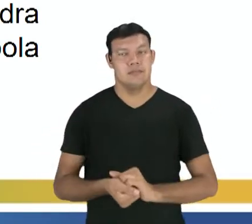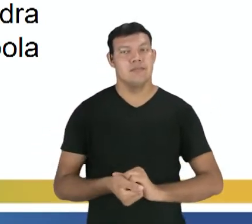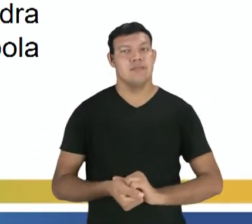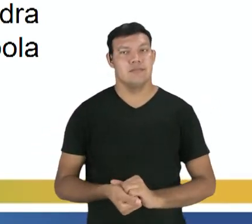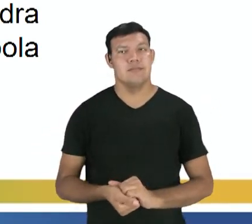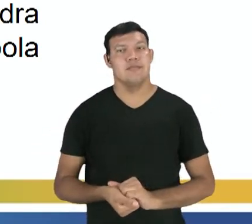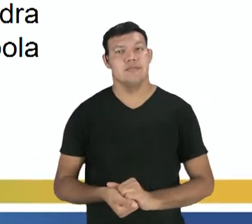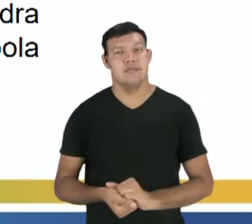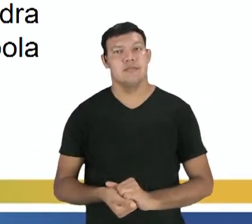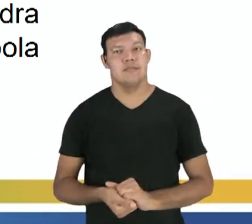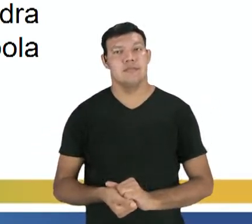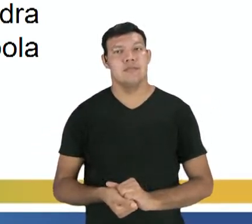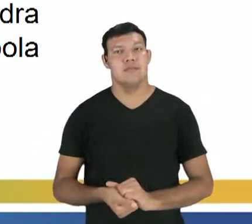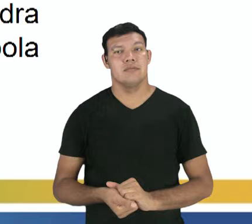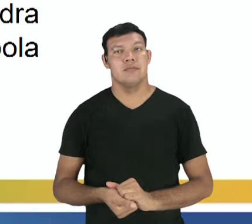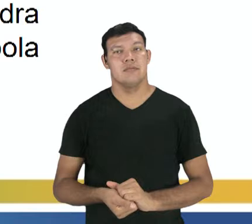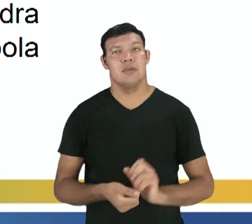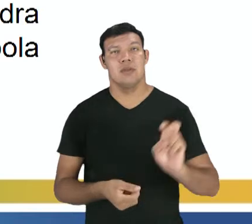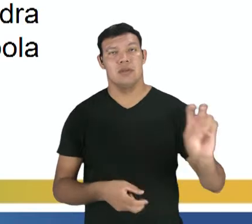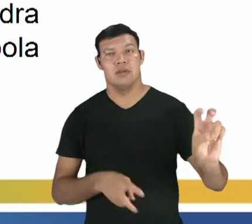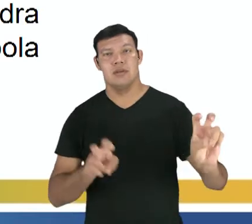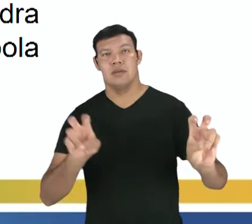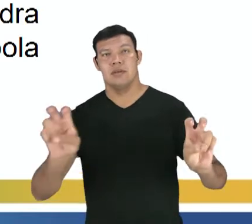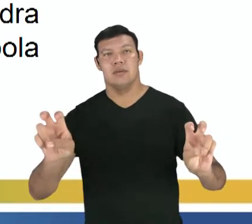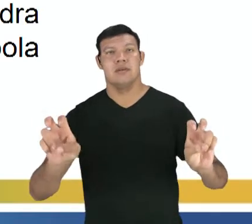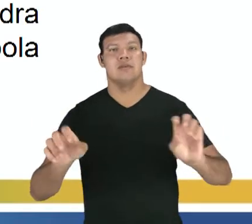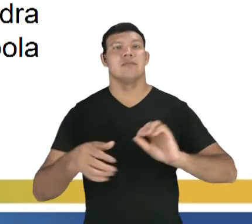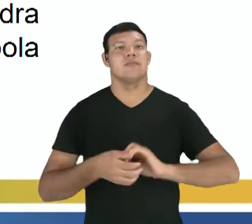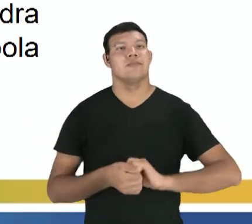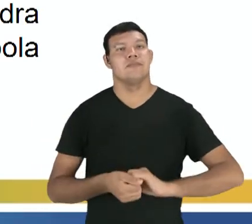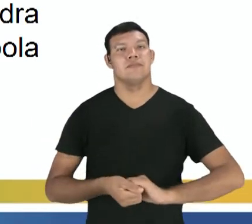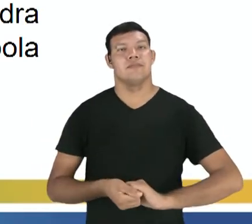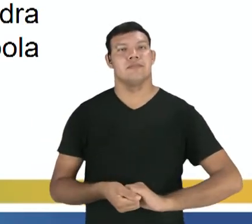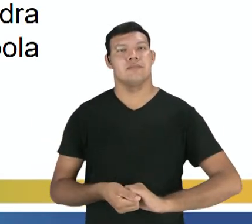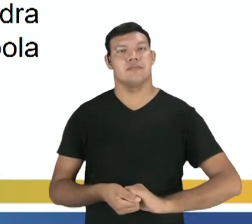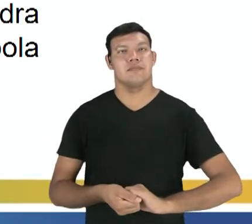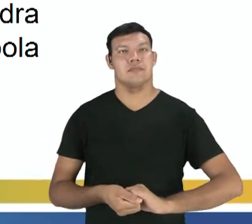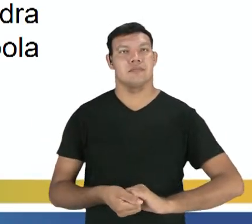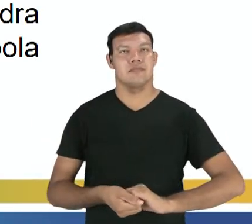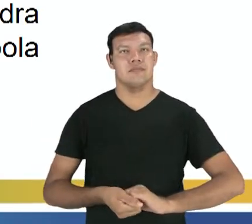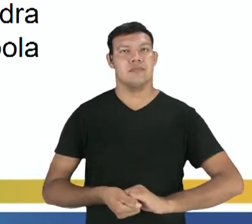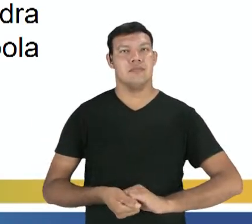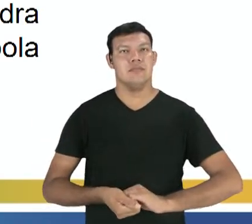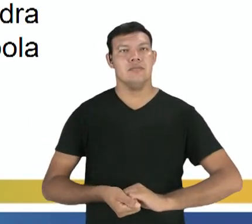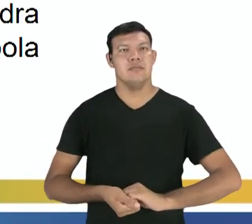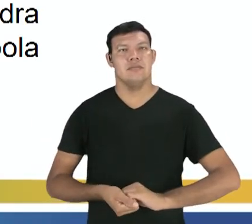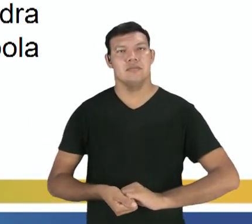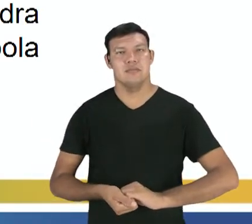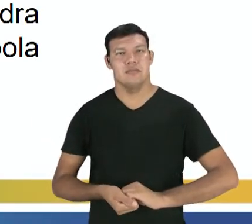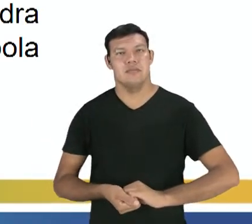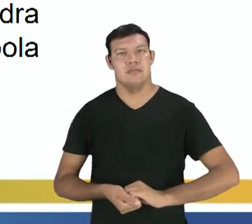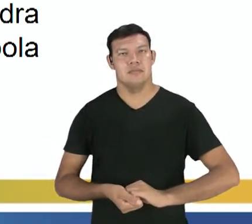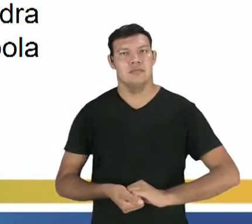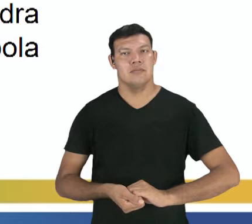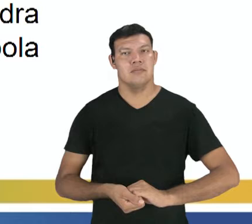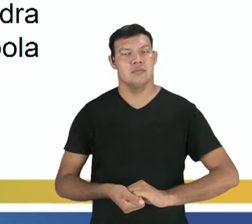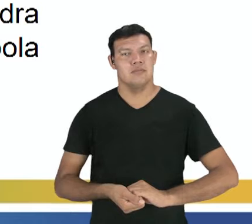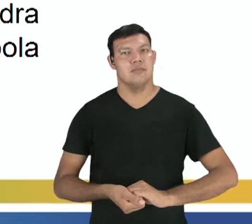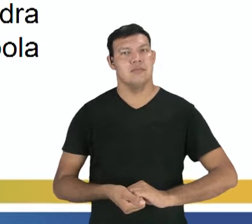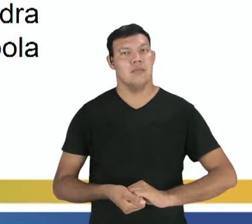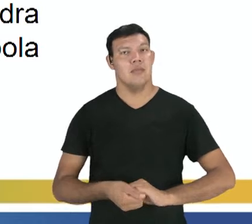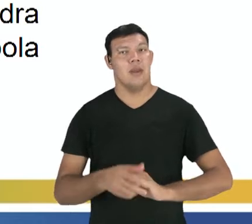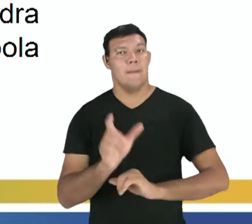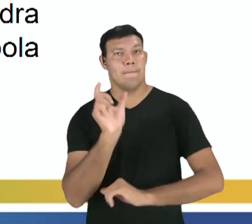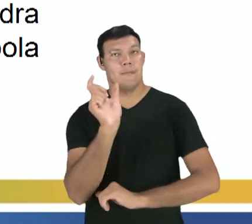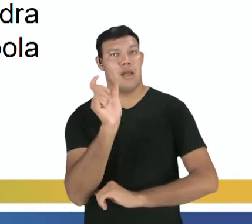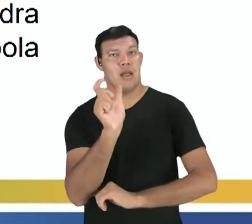são compostos por 5 jogadores cada, 5 players. Novamente a palavra players para se referir